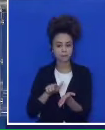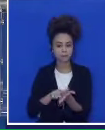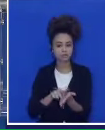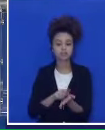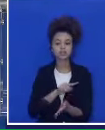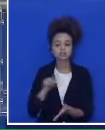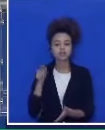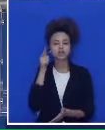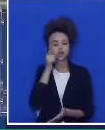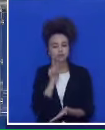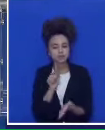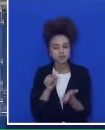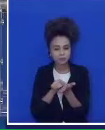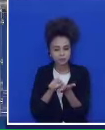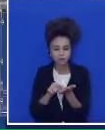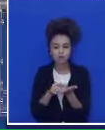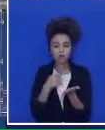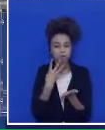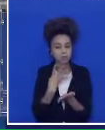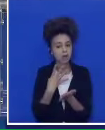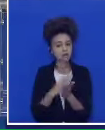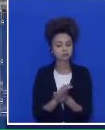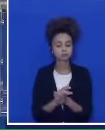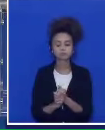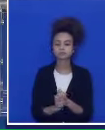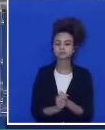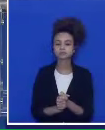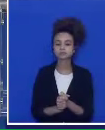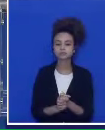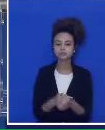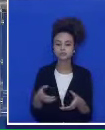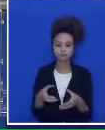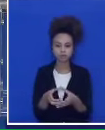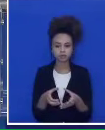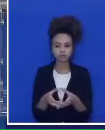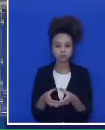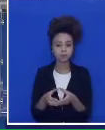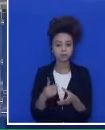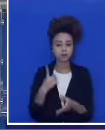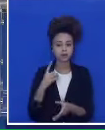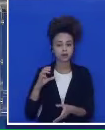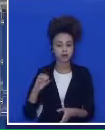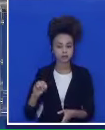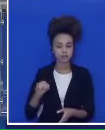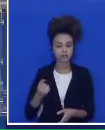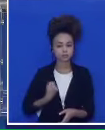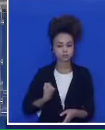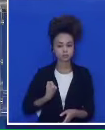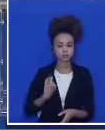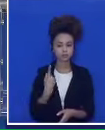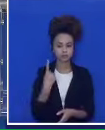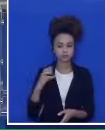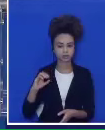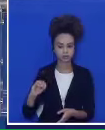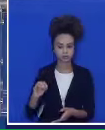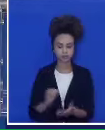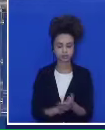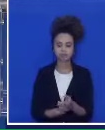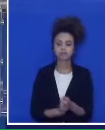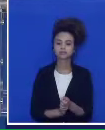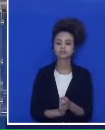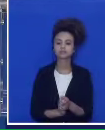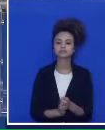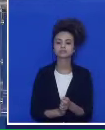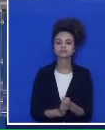levar prêmios a partir de 4 acertos. Vem chegando mais um número da Mega Sena, é bola 10, número 10. Nesta noite